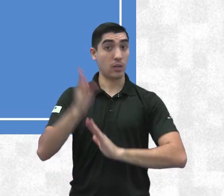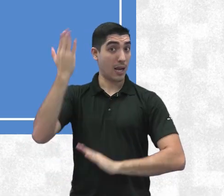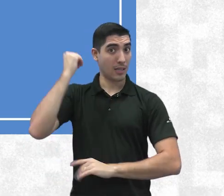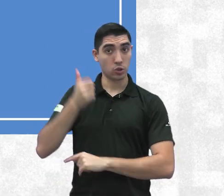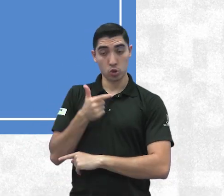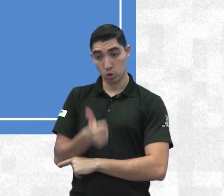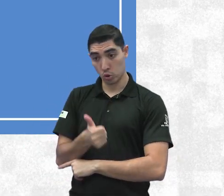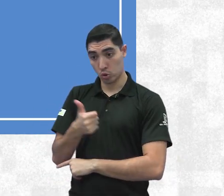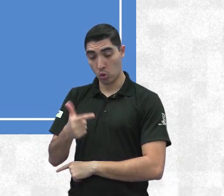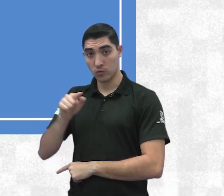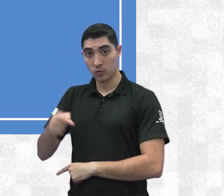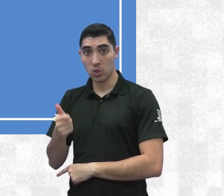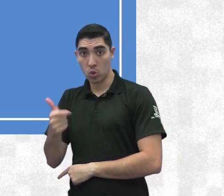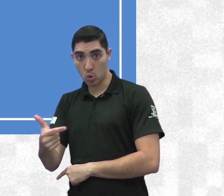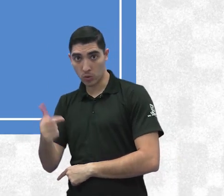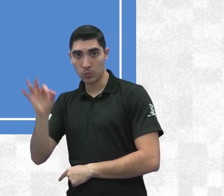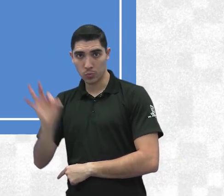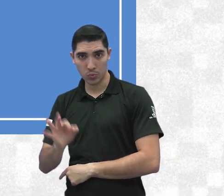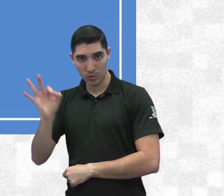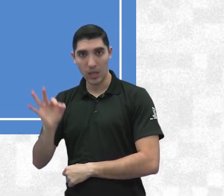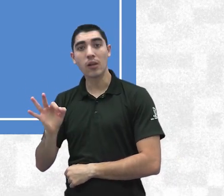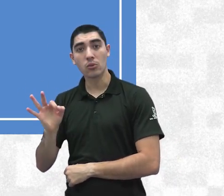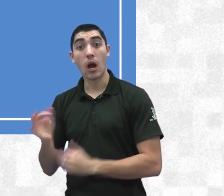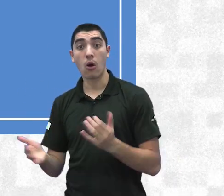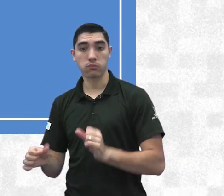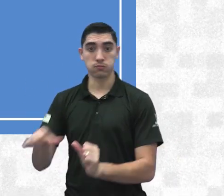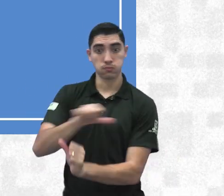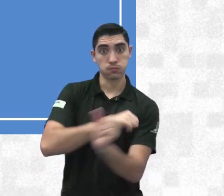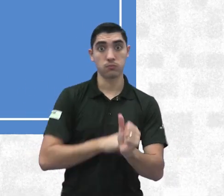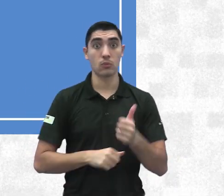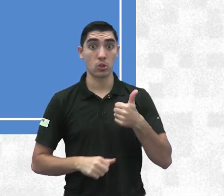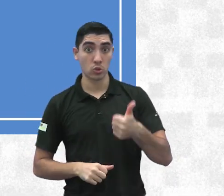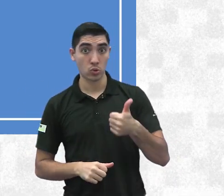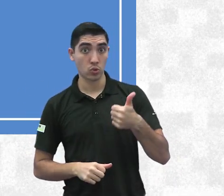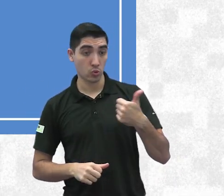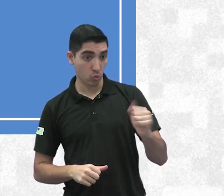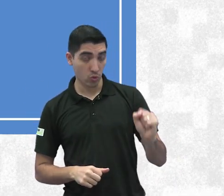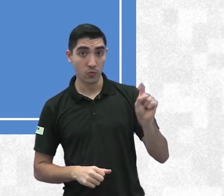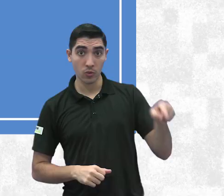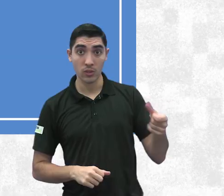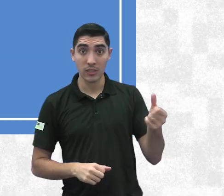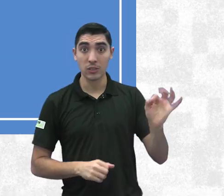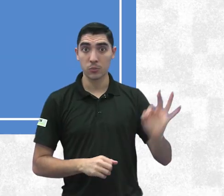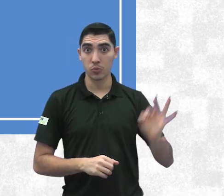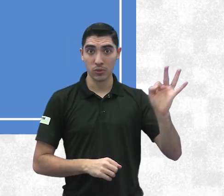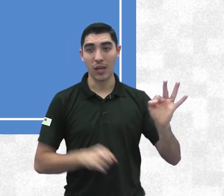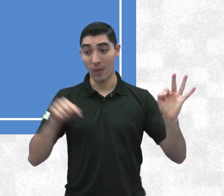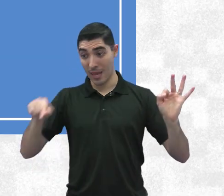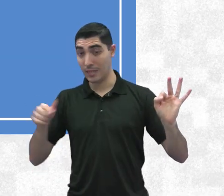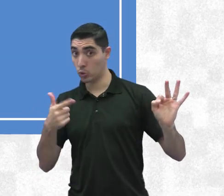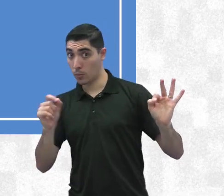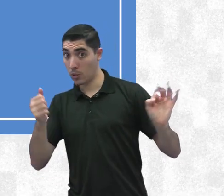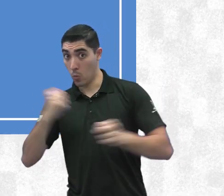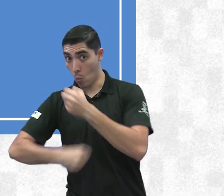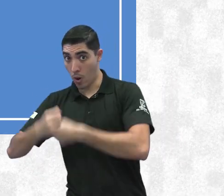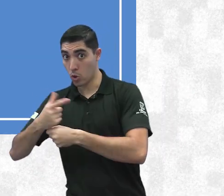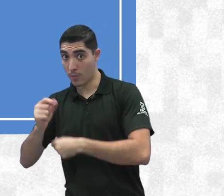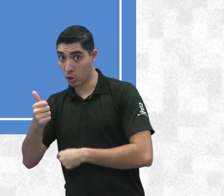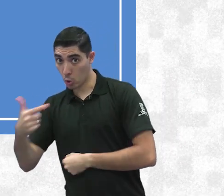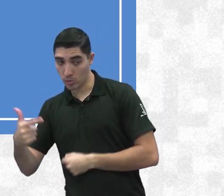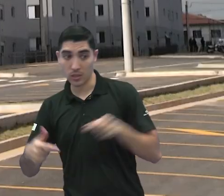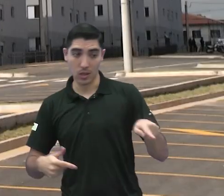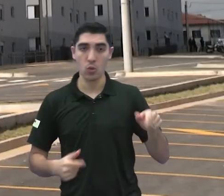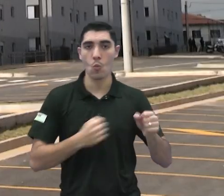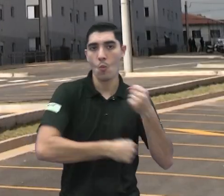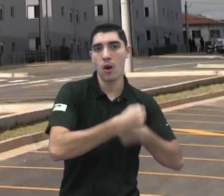passaram de 12,2% em 2012 para 18,6% em